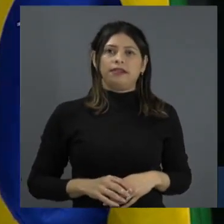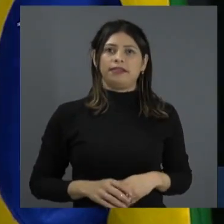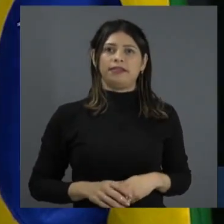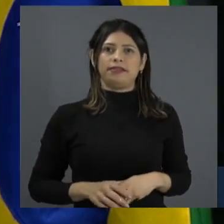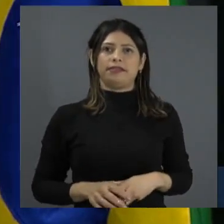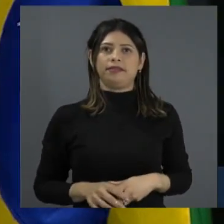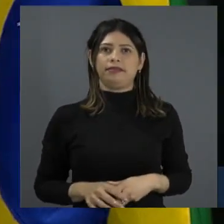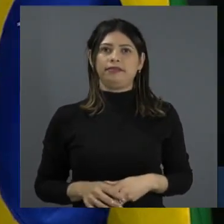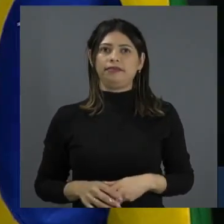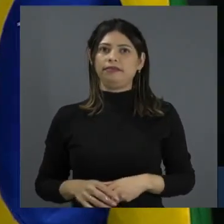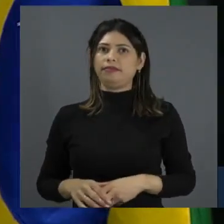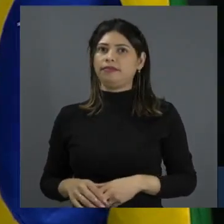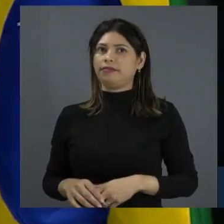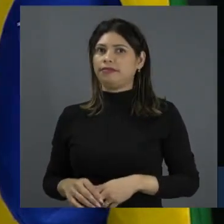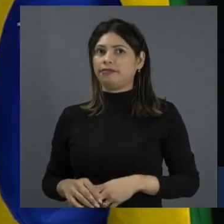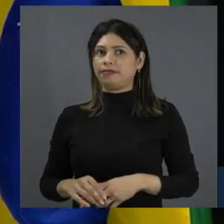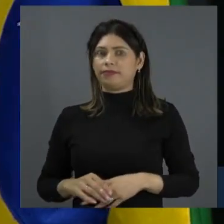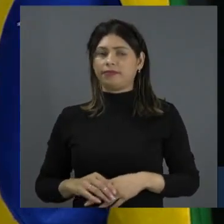Das